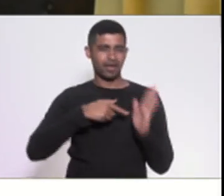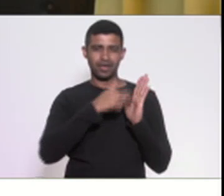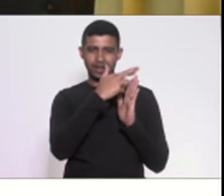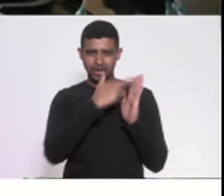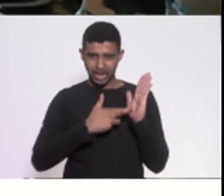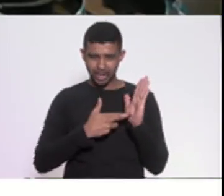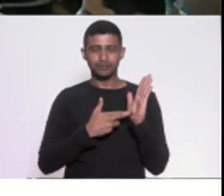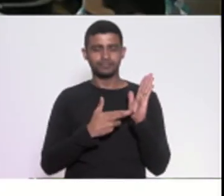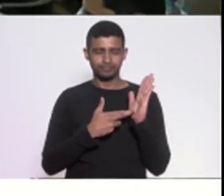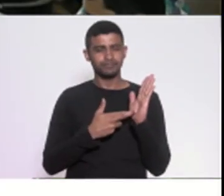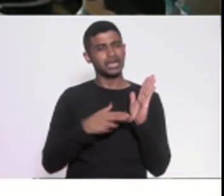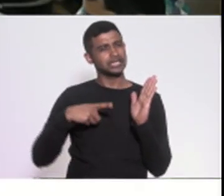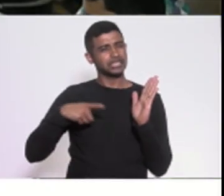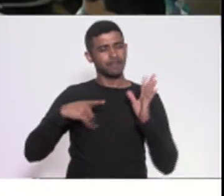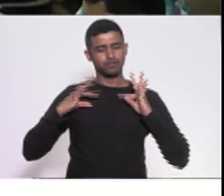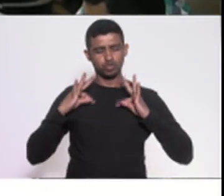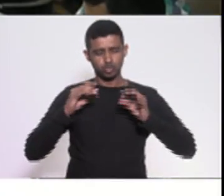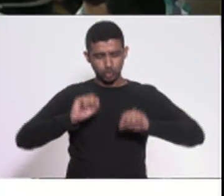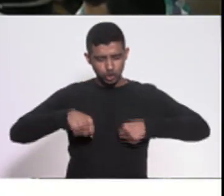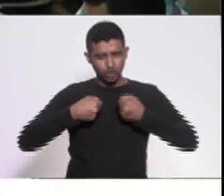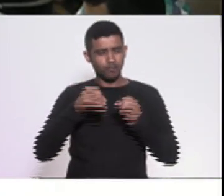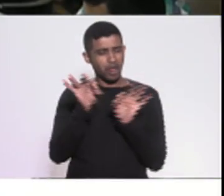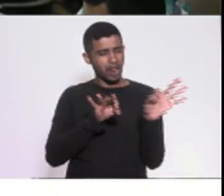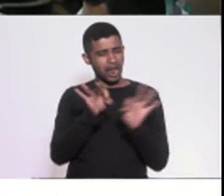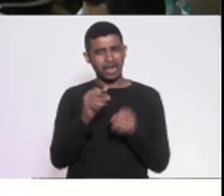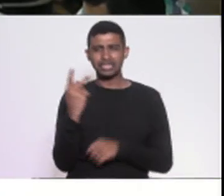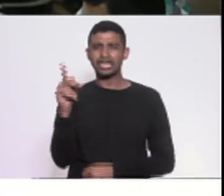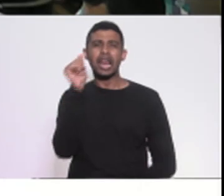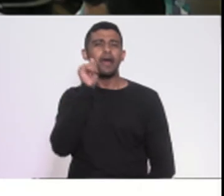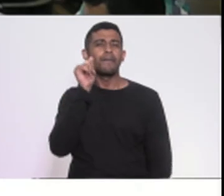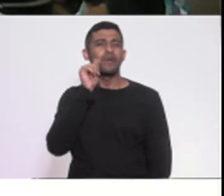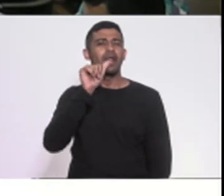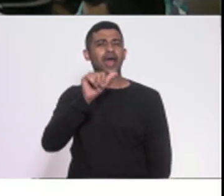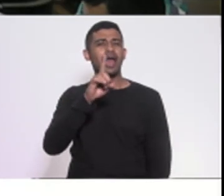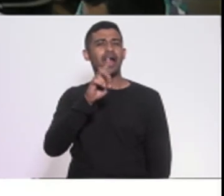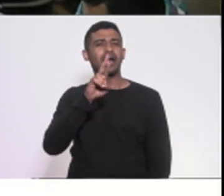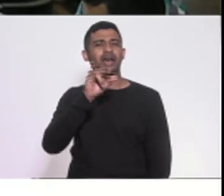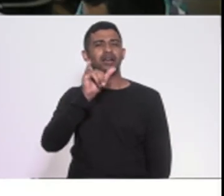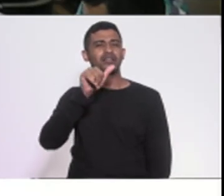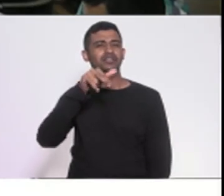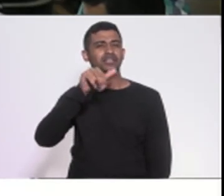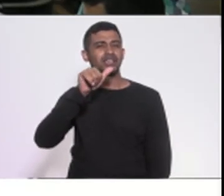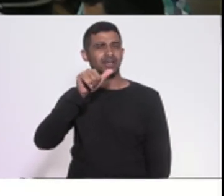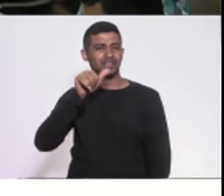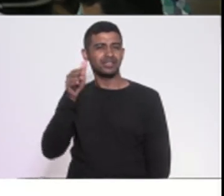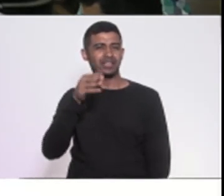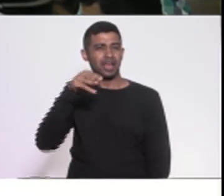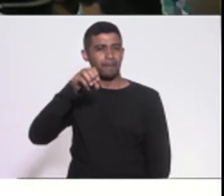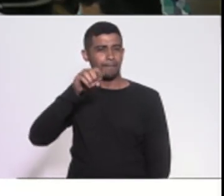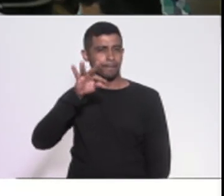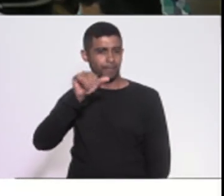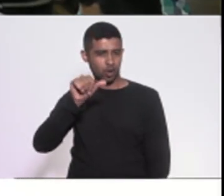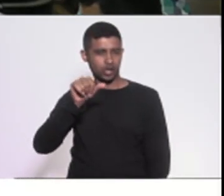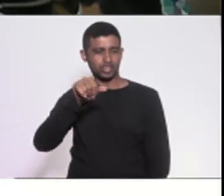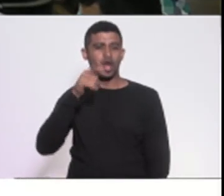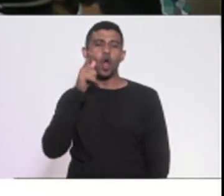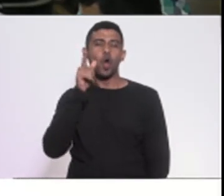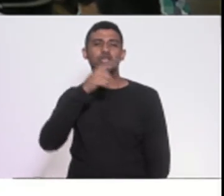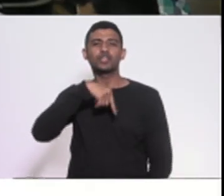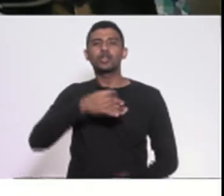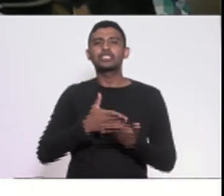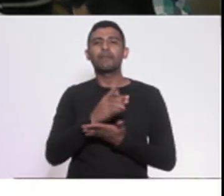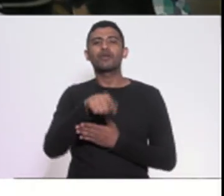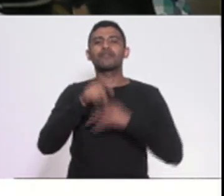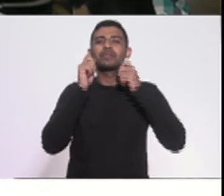né, toda a elaboração feita pela Adriana Mota, e ontem nós aprovamos aqui na casa, presidente, deputada Marta,